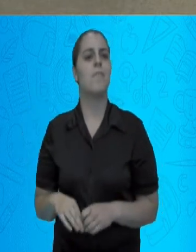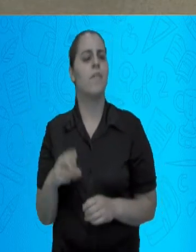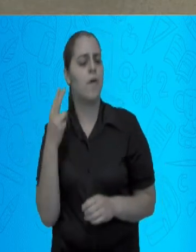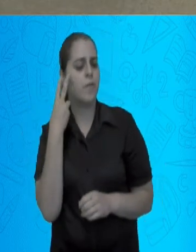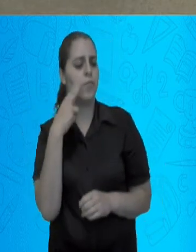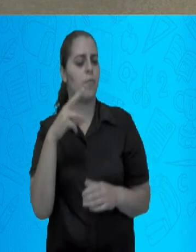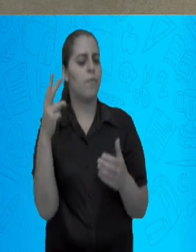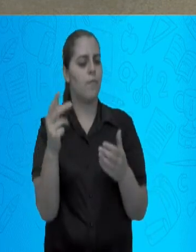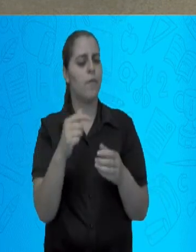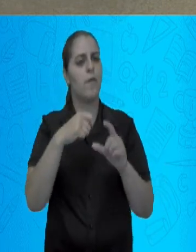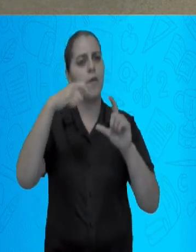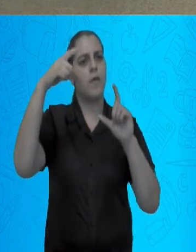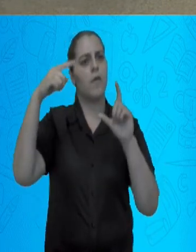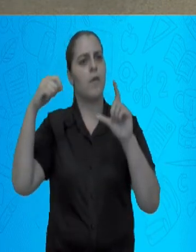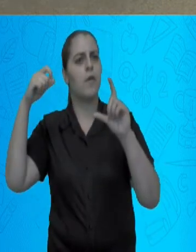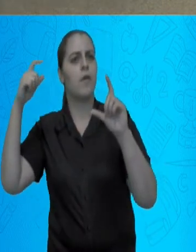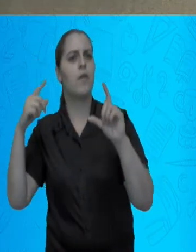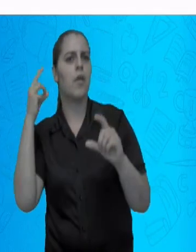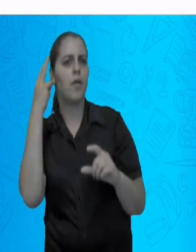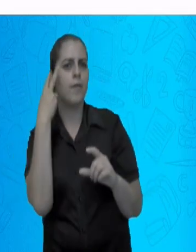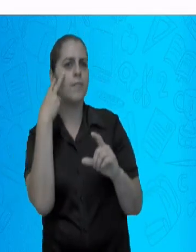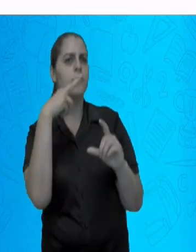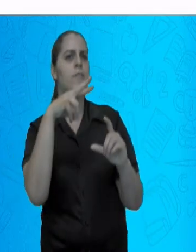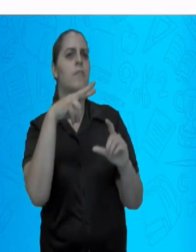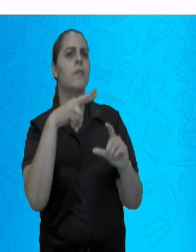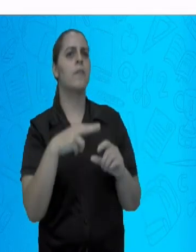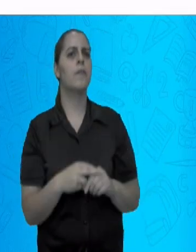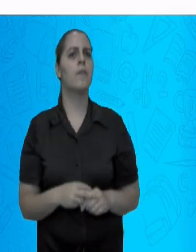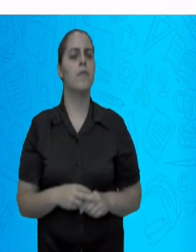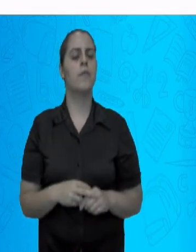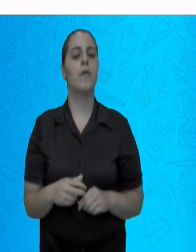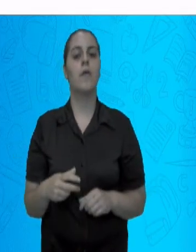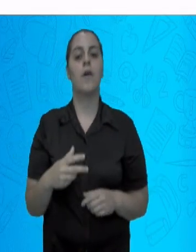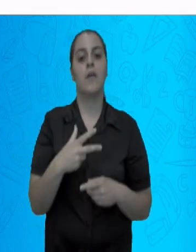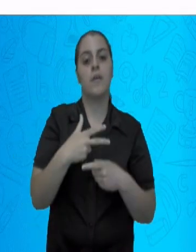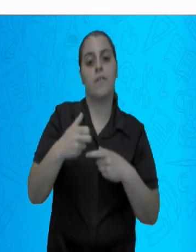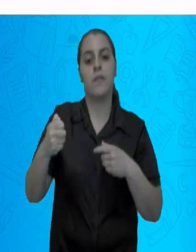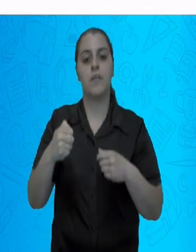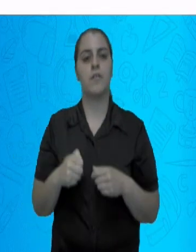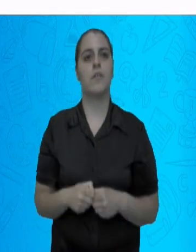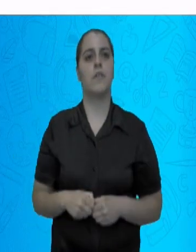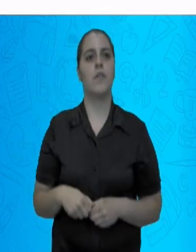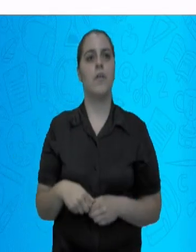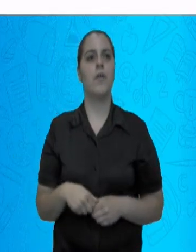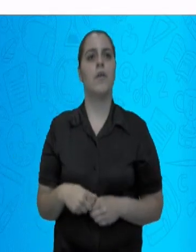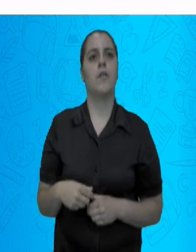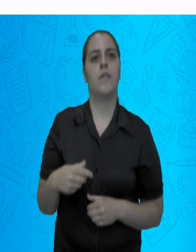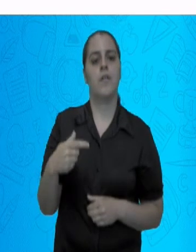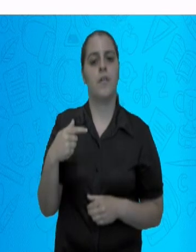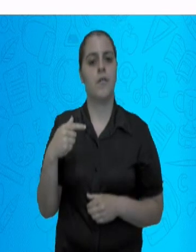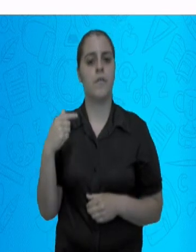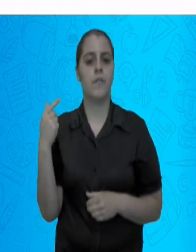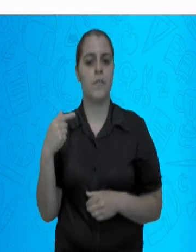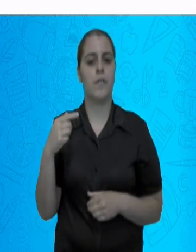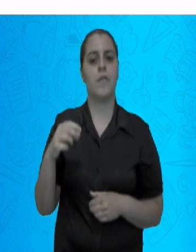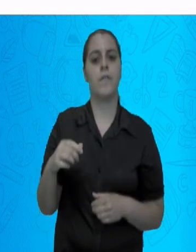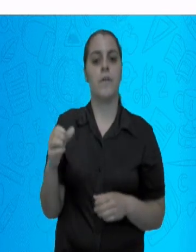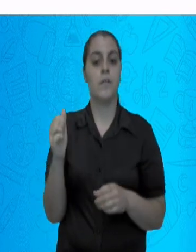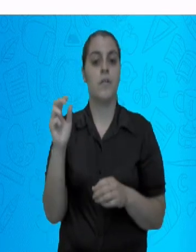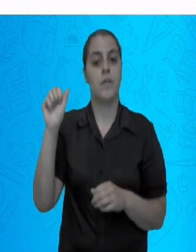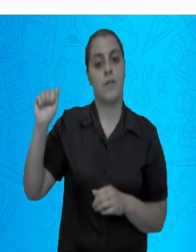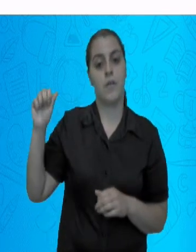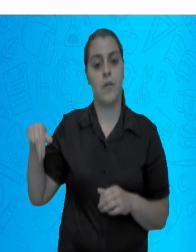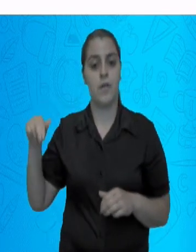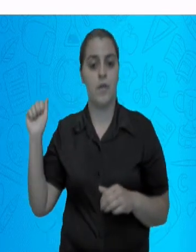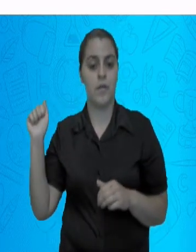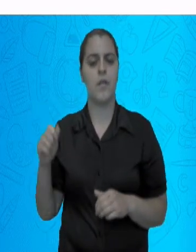se a sala da vencedora teve 5, que foi a sala da Ana. Agora, eles estão